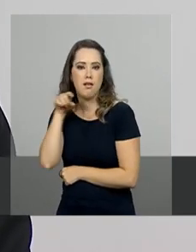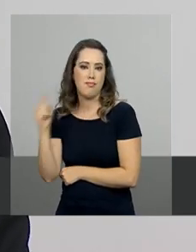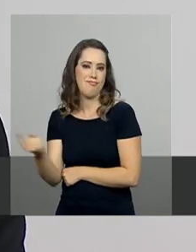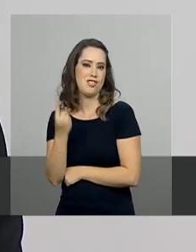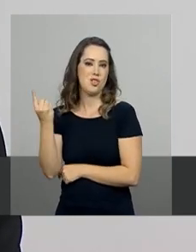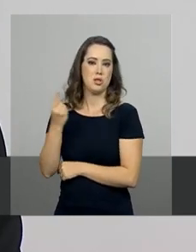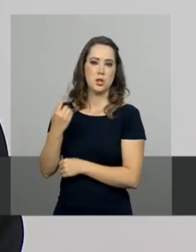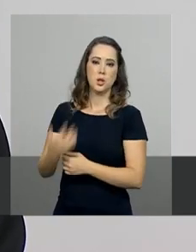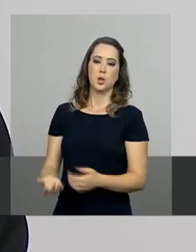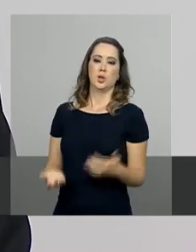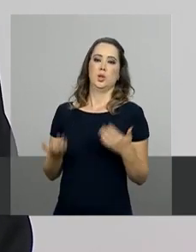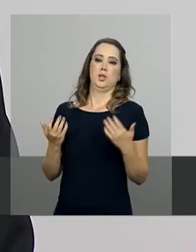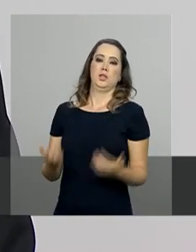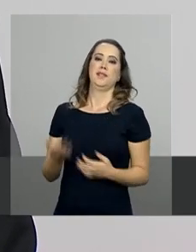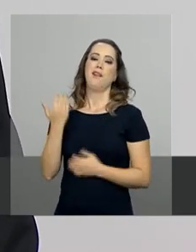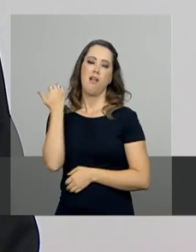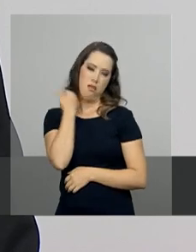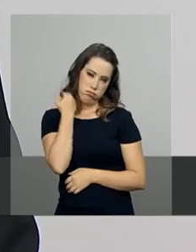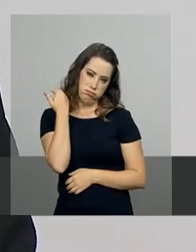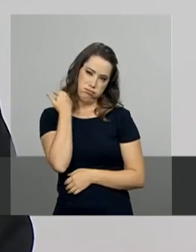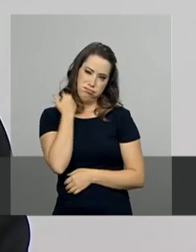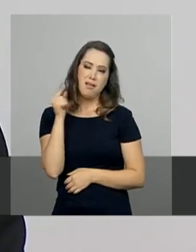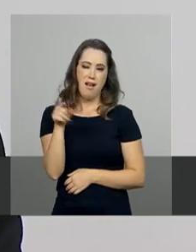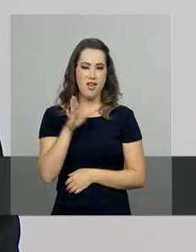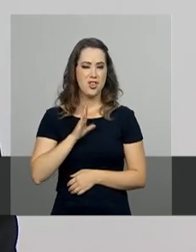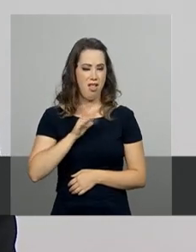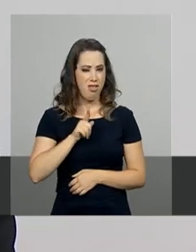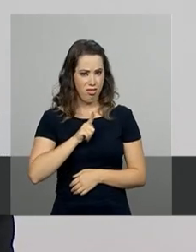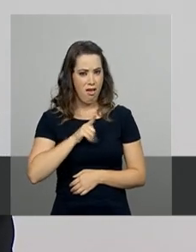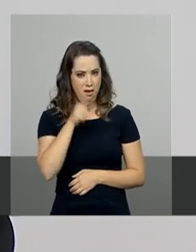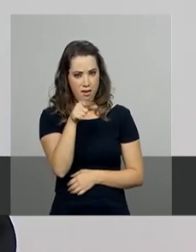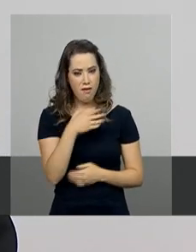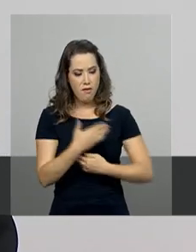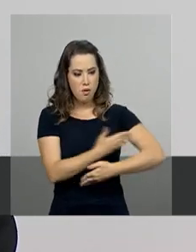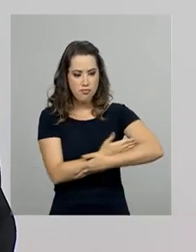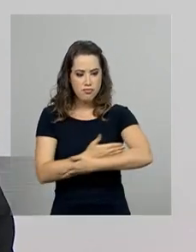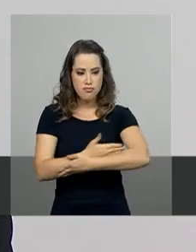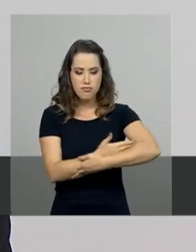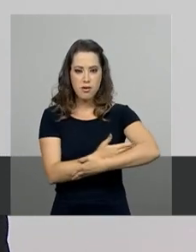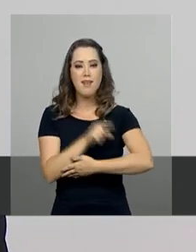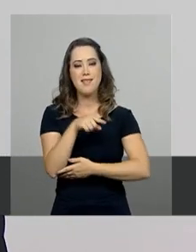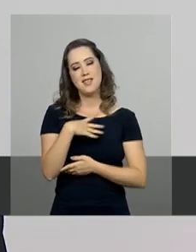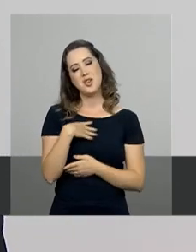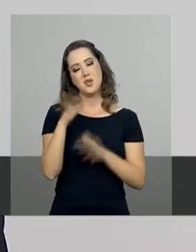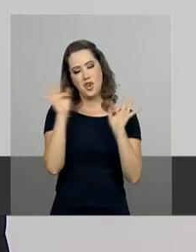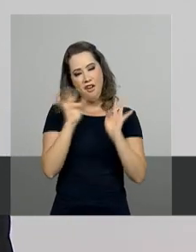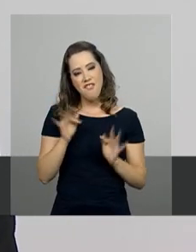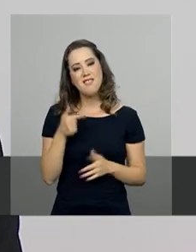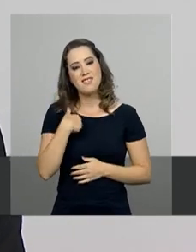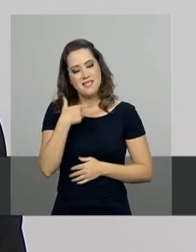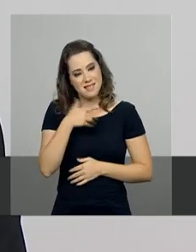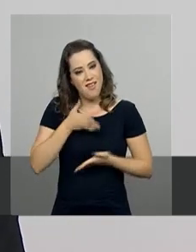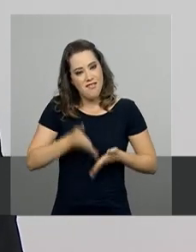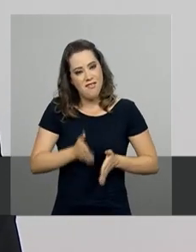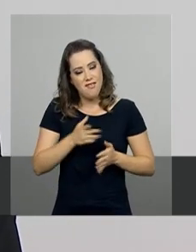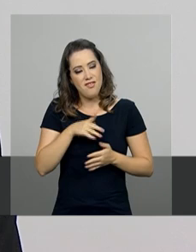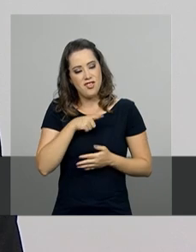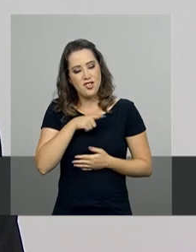quem já conviveu com nascido em casa eu tive essa feliz experiência